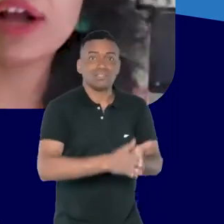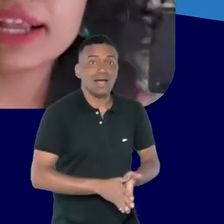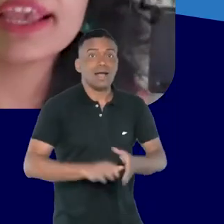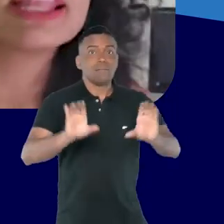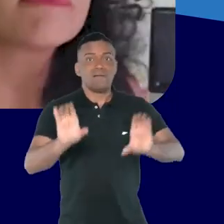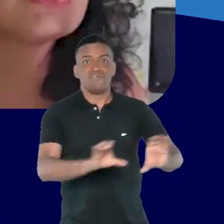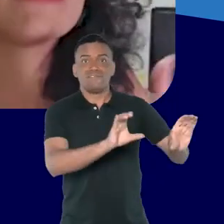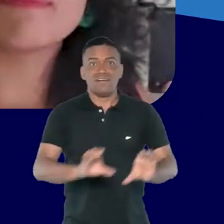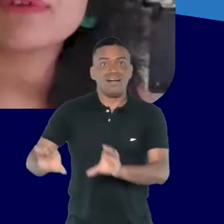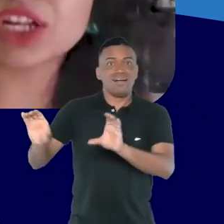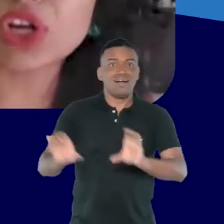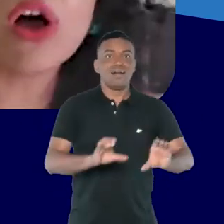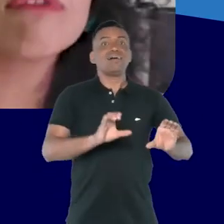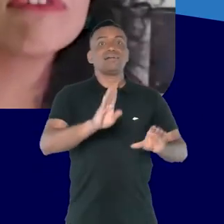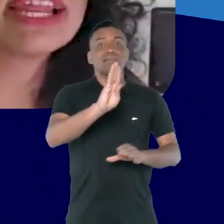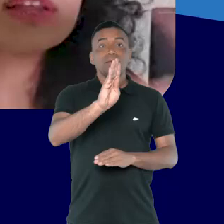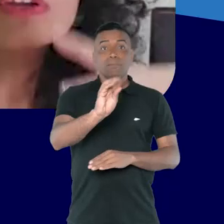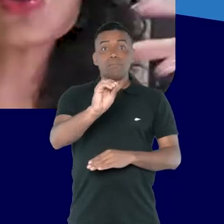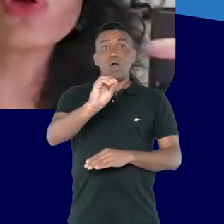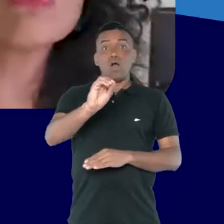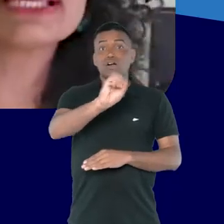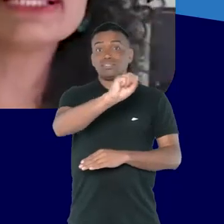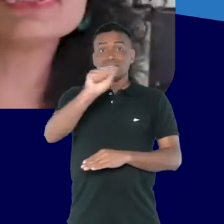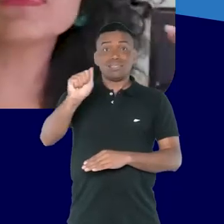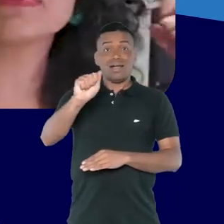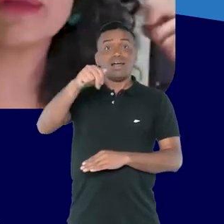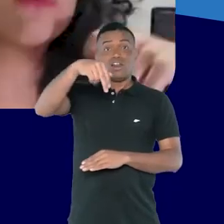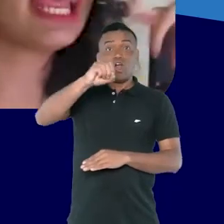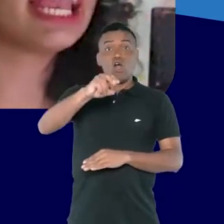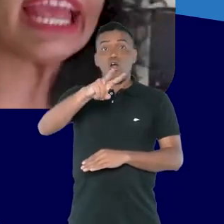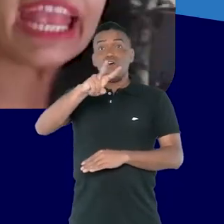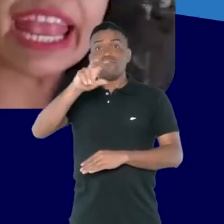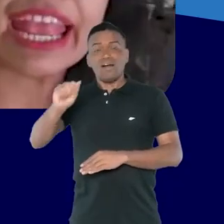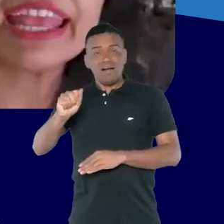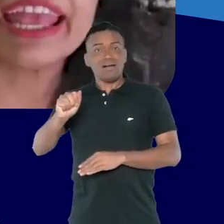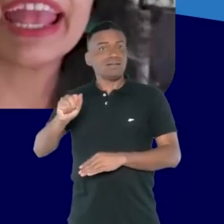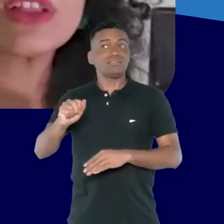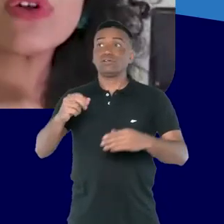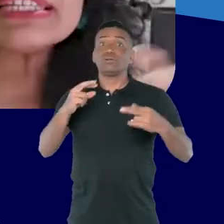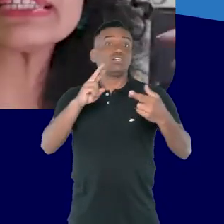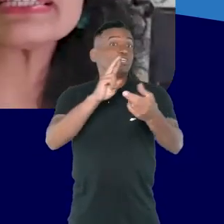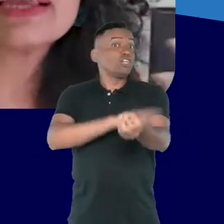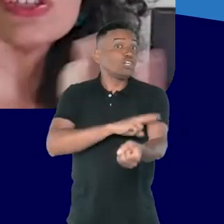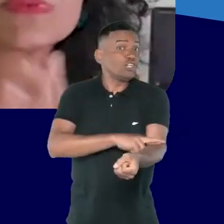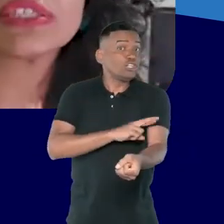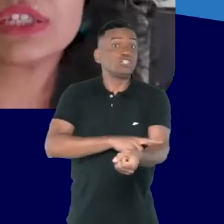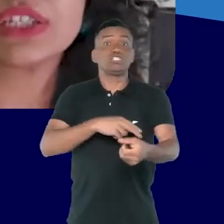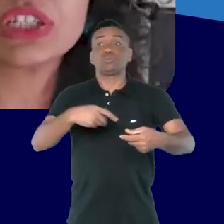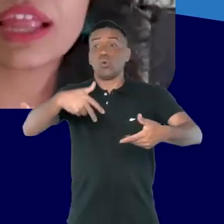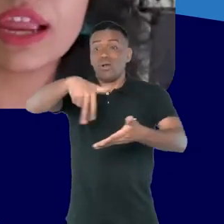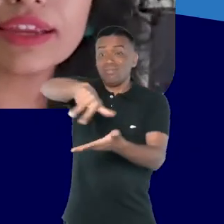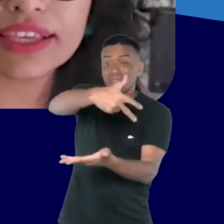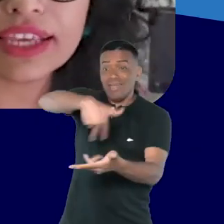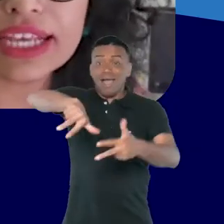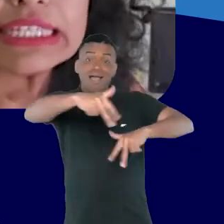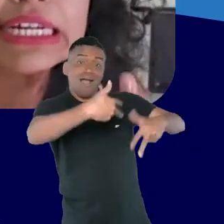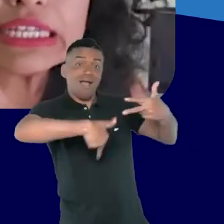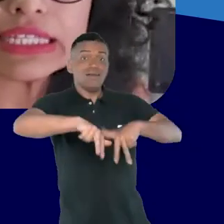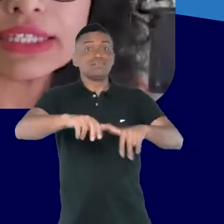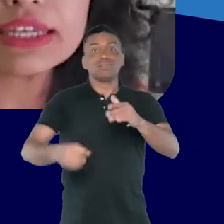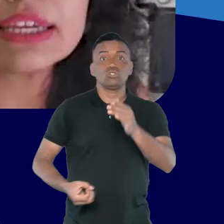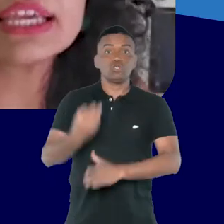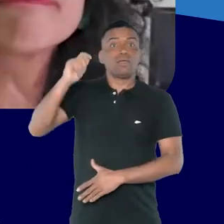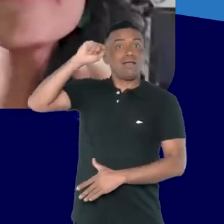o funk, depois vem a bossa nova, né? Então, os ritmos, maculelê, todos esses ritmos que a gente tem aqui,